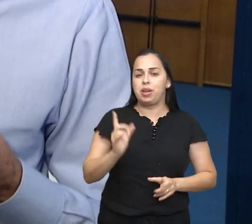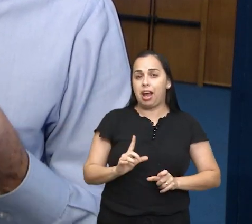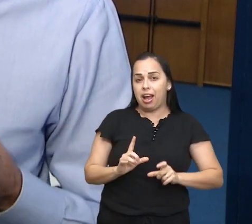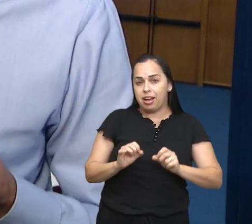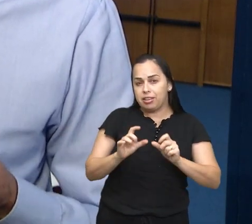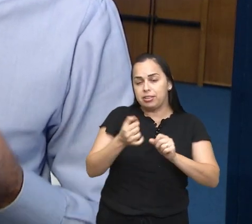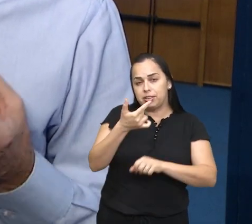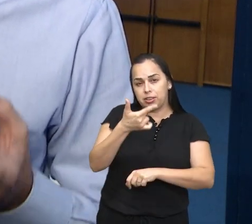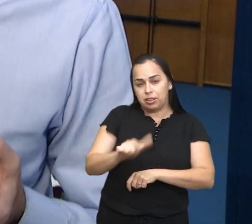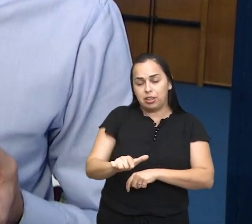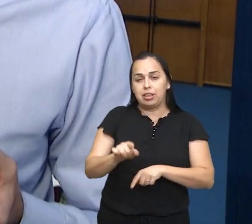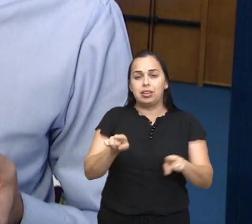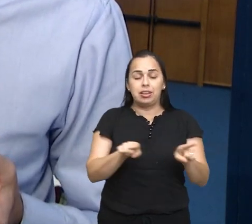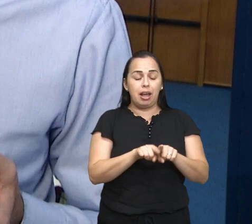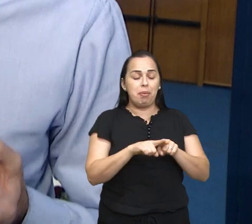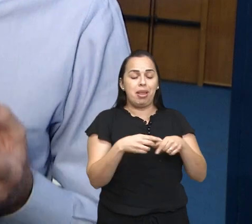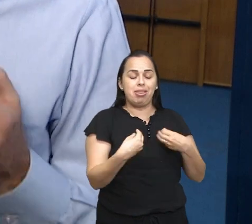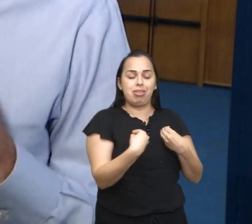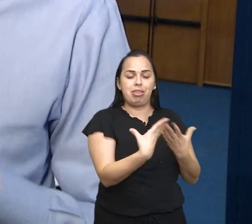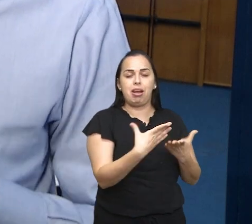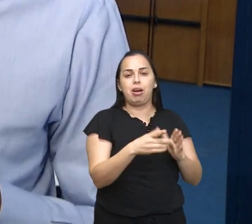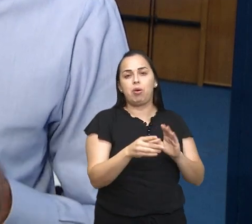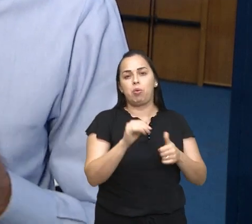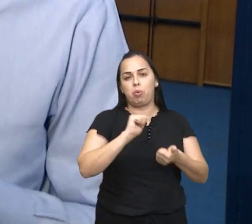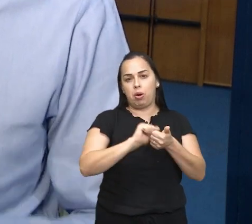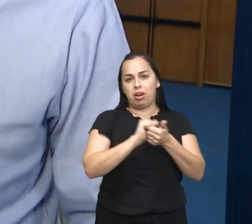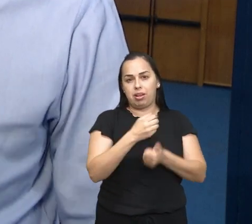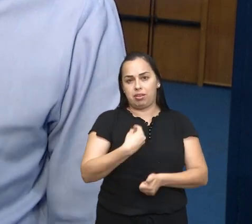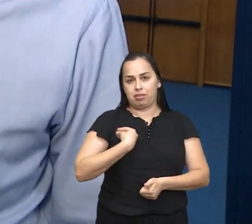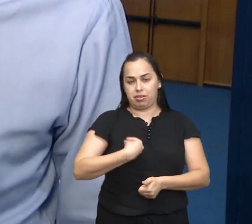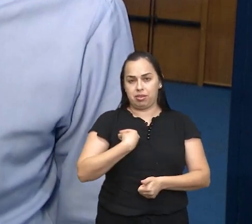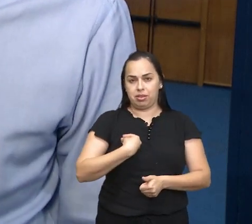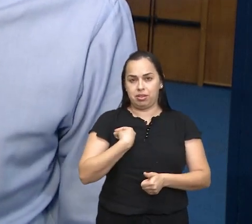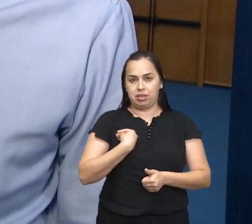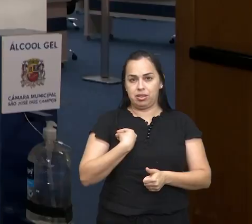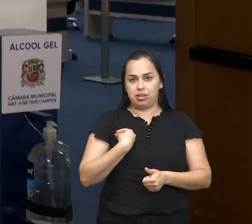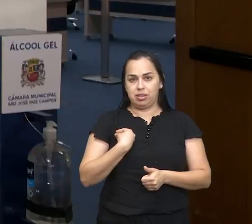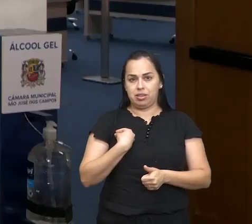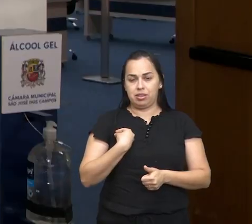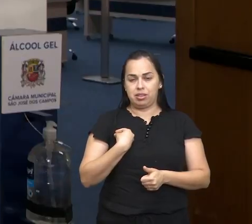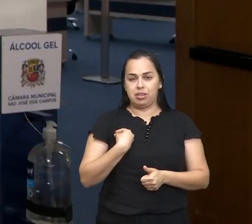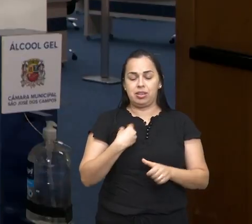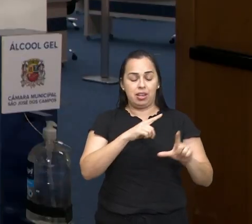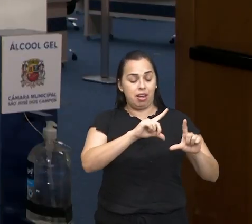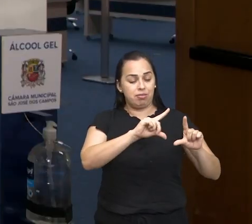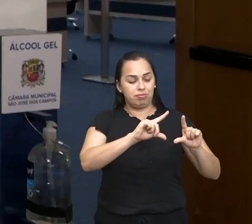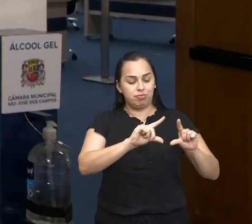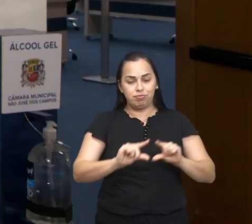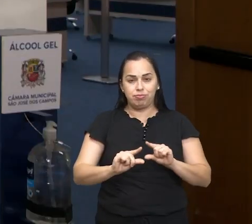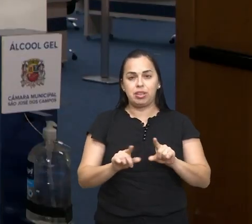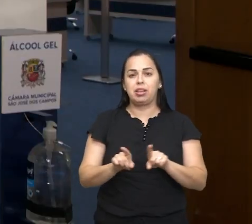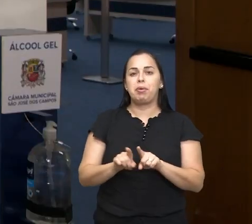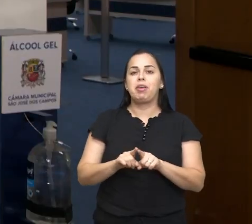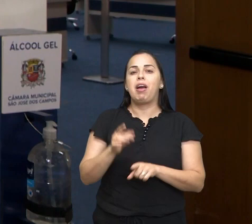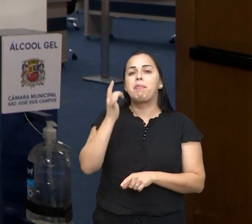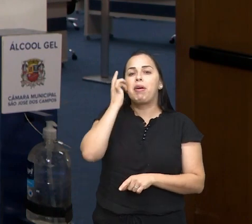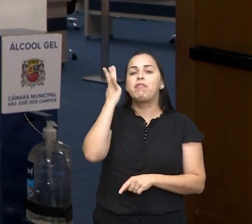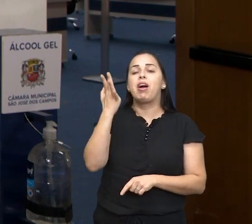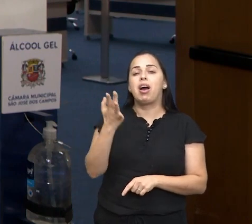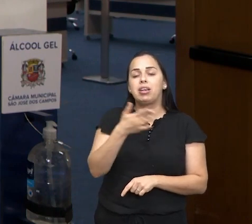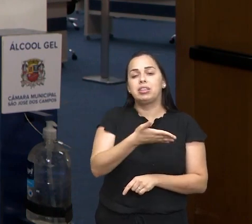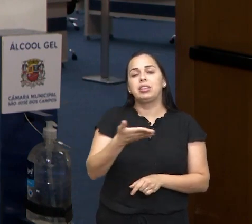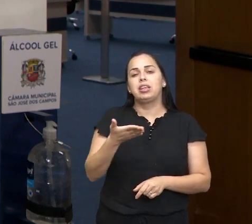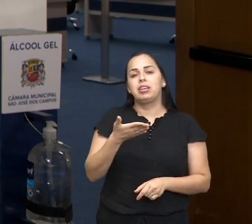trazer com certeza qualidade de vida e diminuir as comorbidades da doença. Vai trazer mais facilidade, a pessoa que vai ter